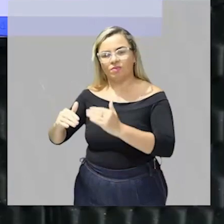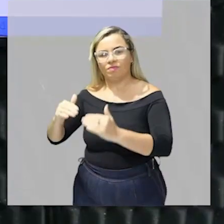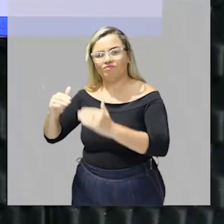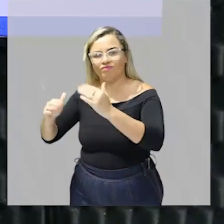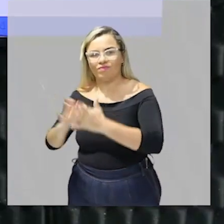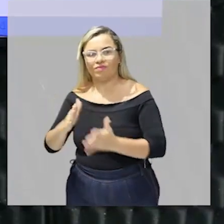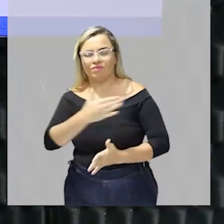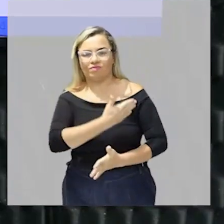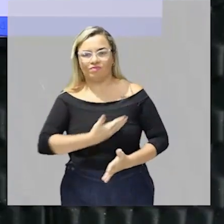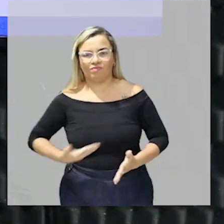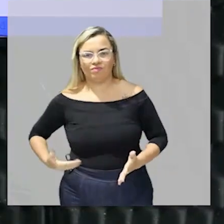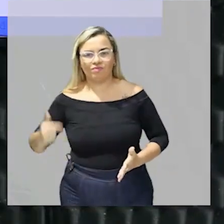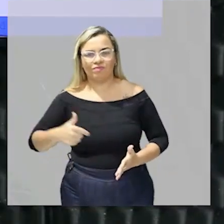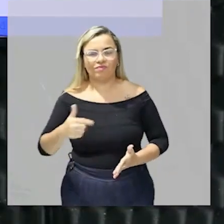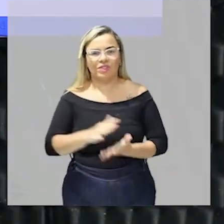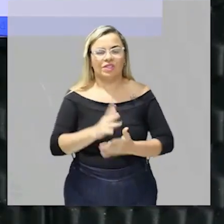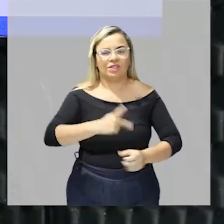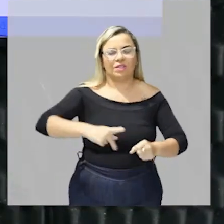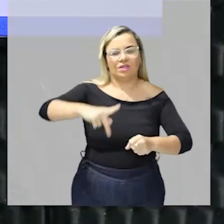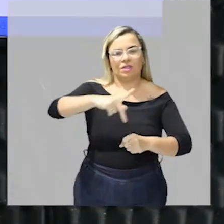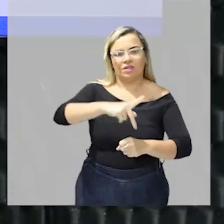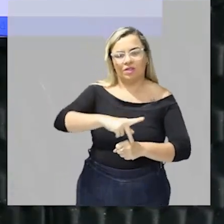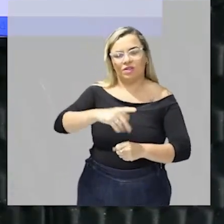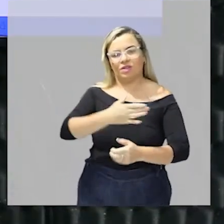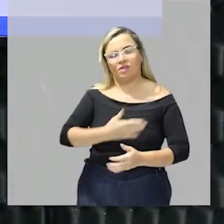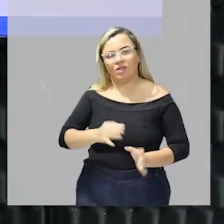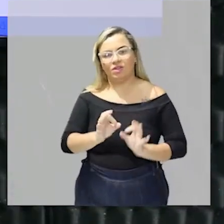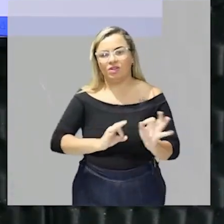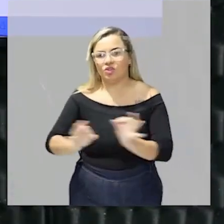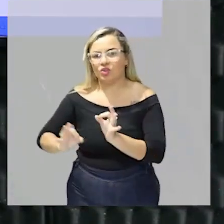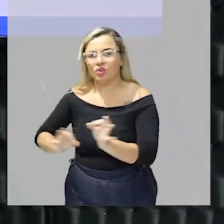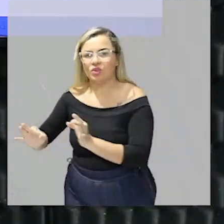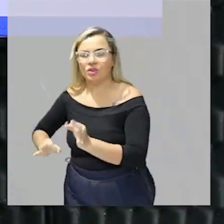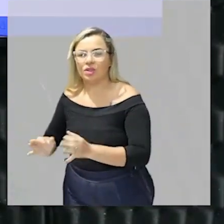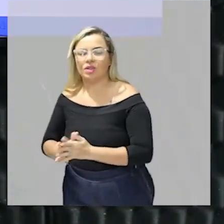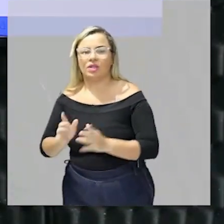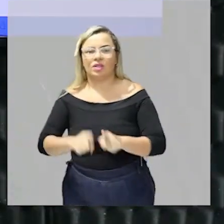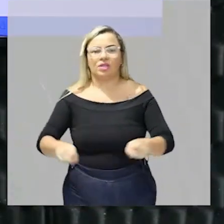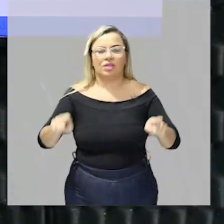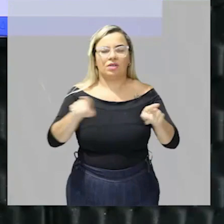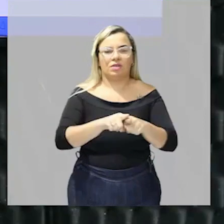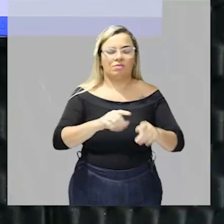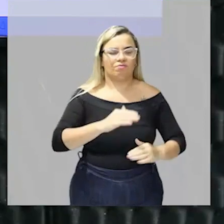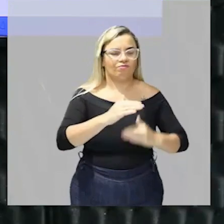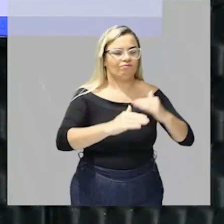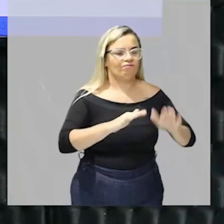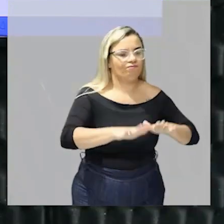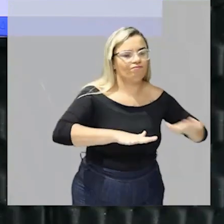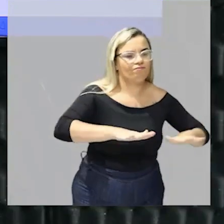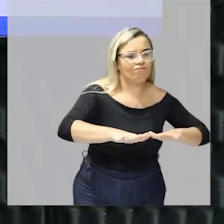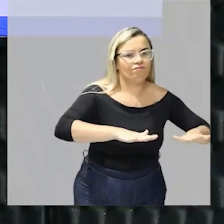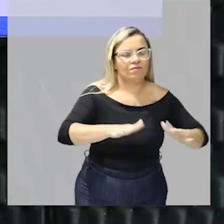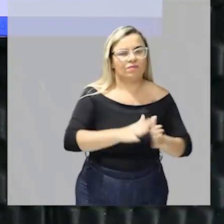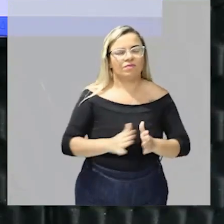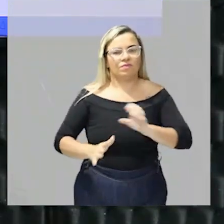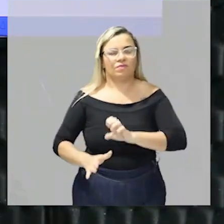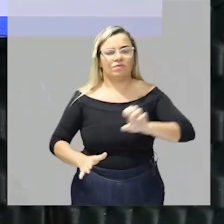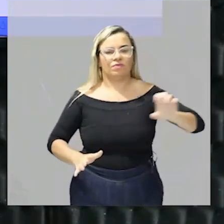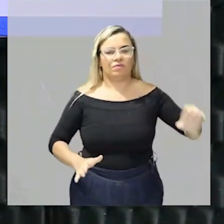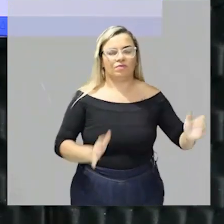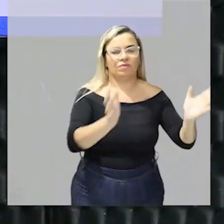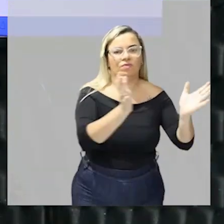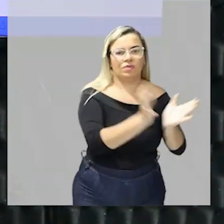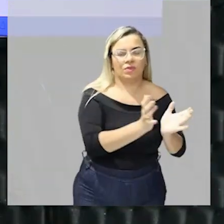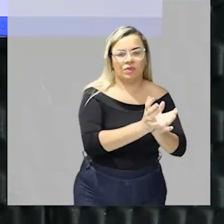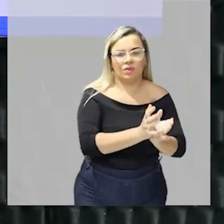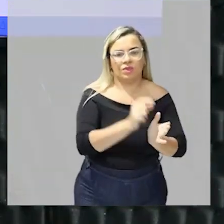regimes nazifascistas na Itália e na Alemanha, os movimentos de esquerda, o crescimento dos movimentos de esquerda, que também são